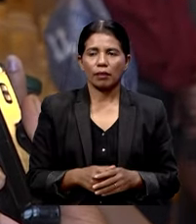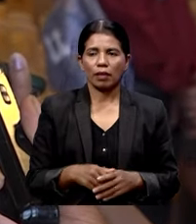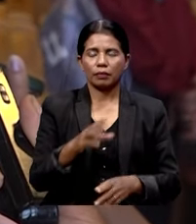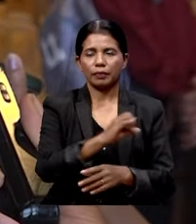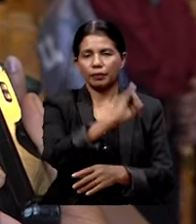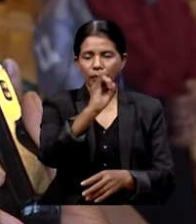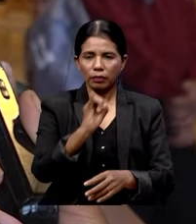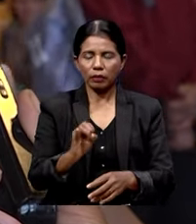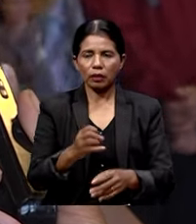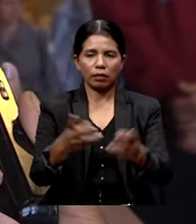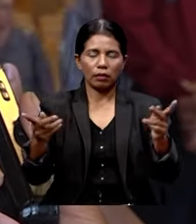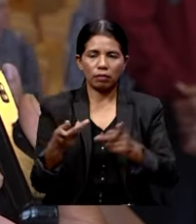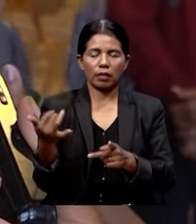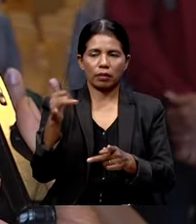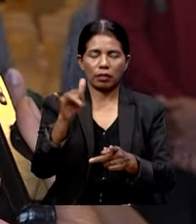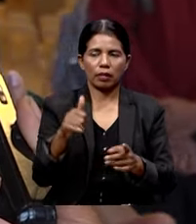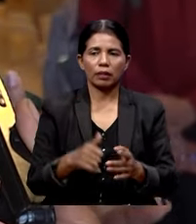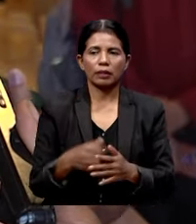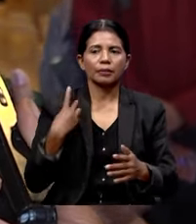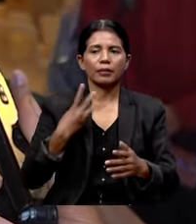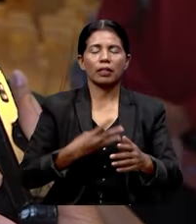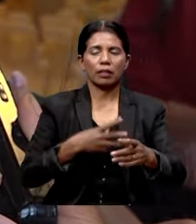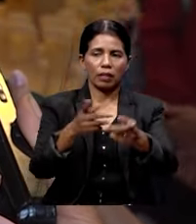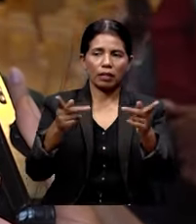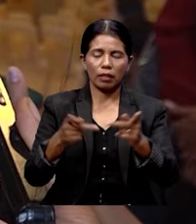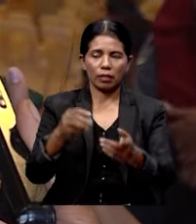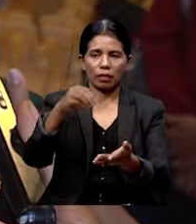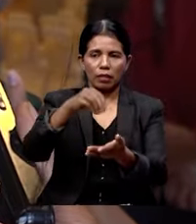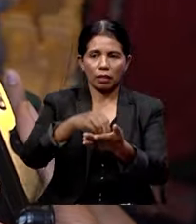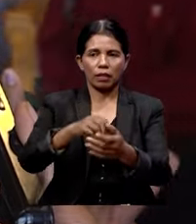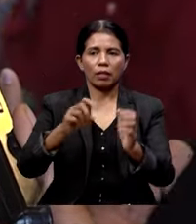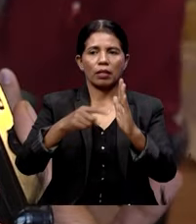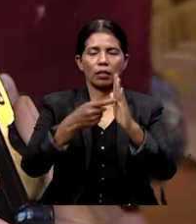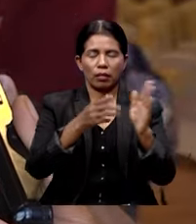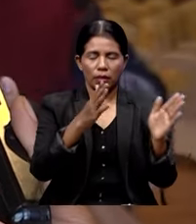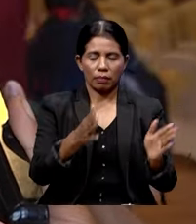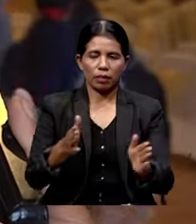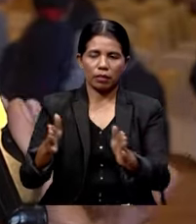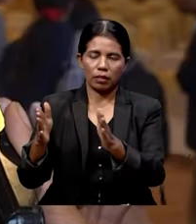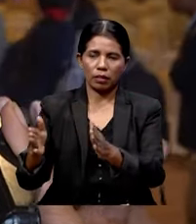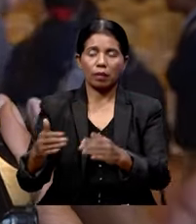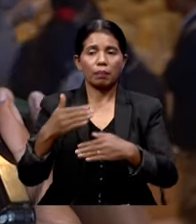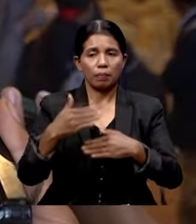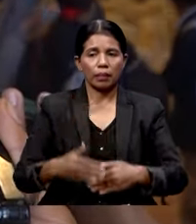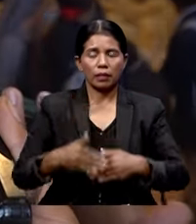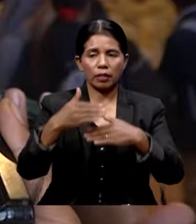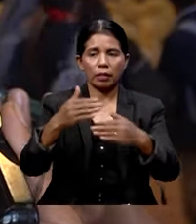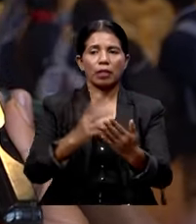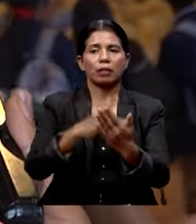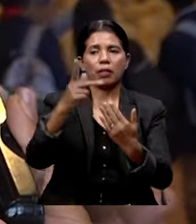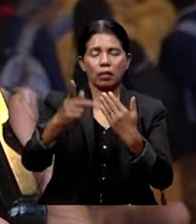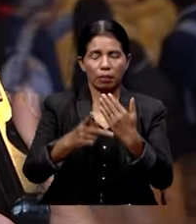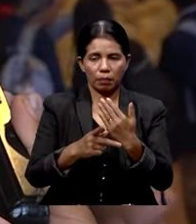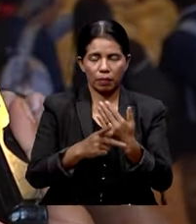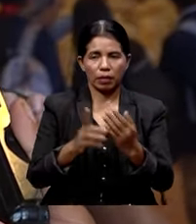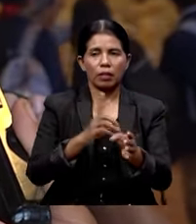identifica áreas de bem que e tem a condição permite para bela o processo iniciação programa doutoral